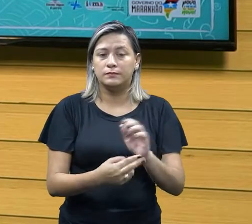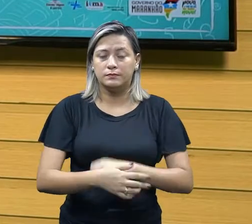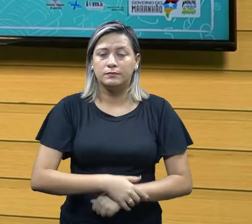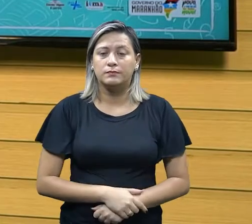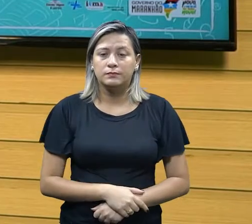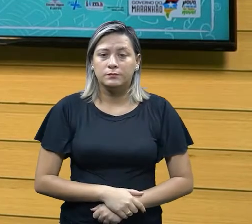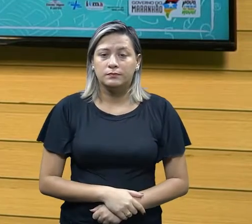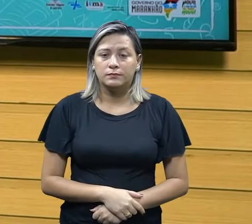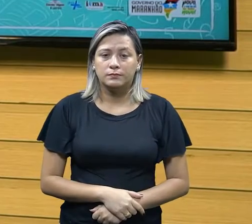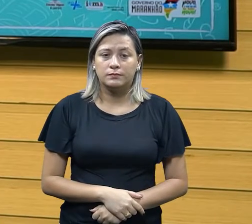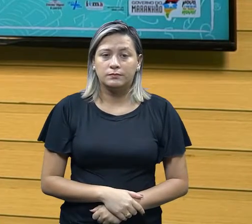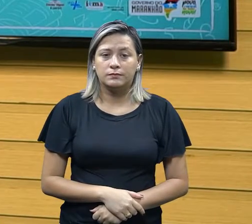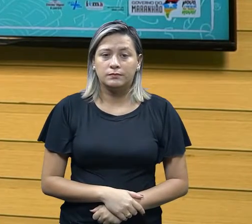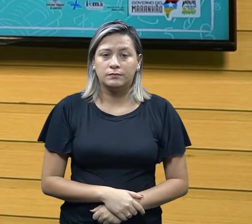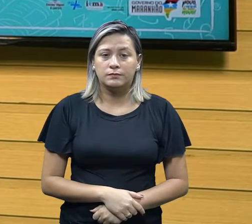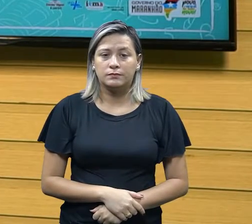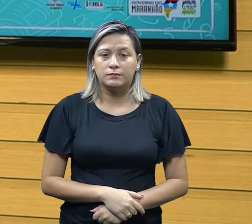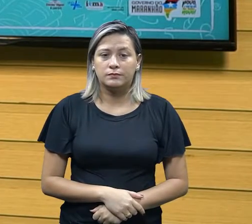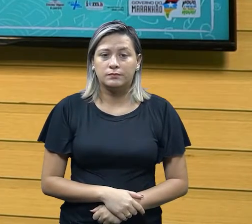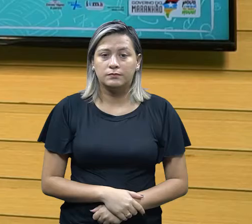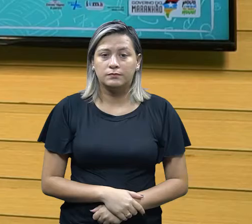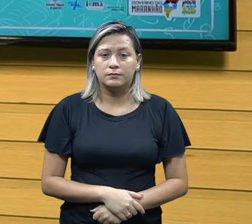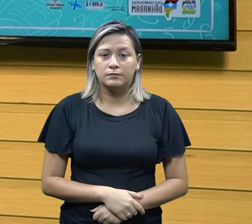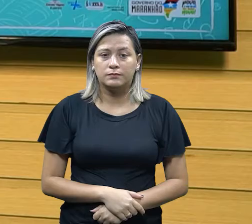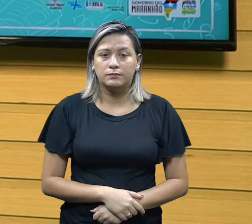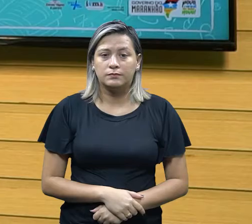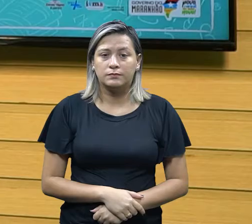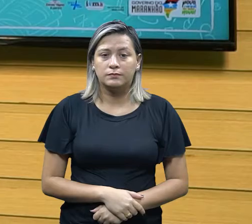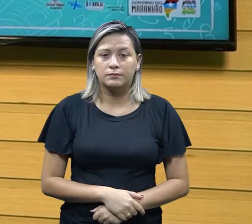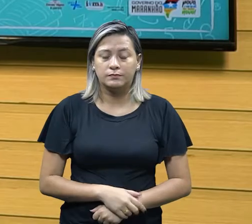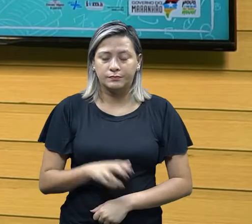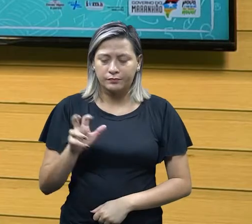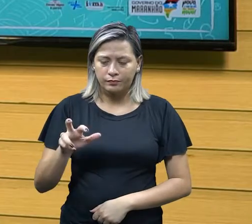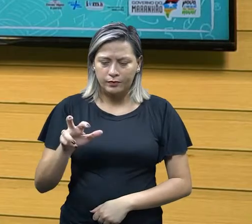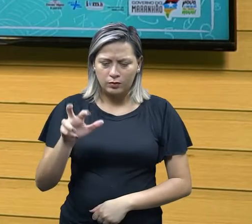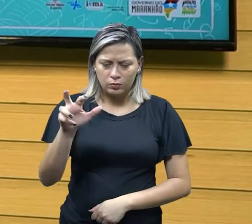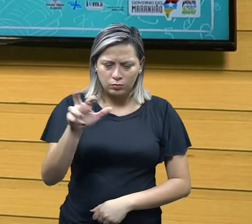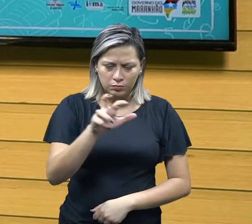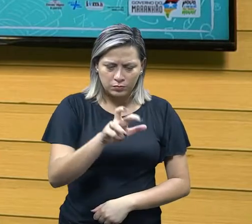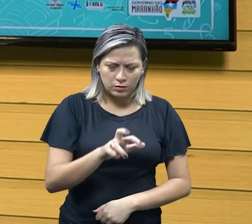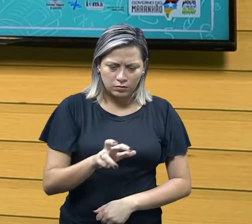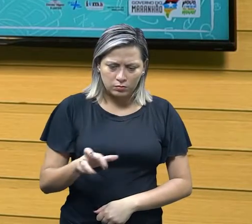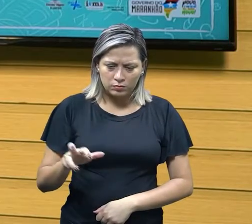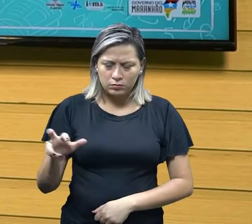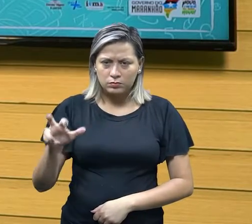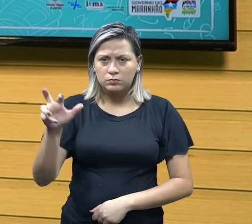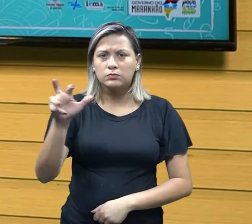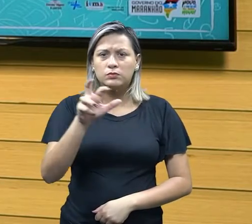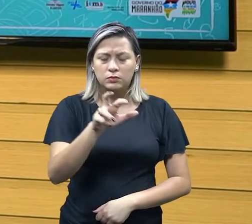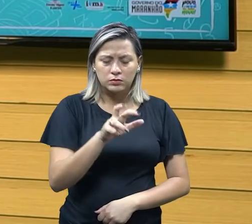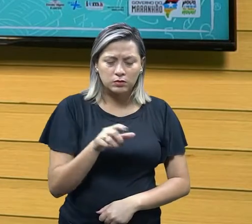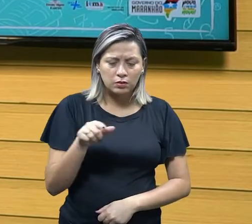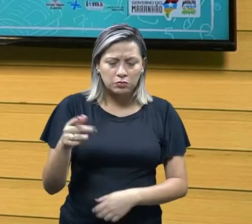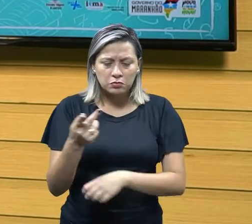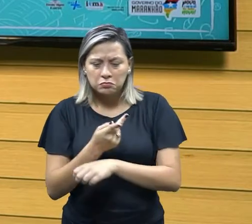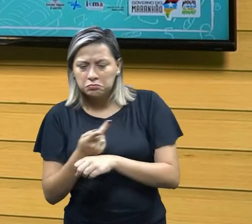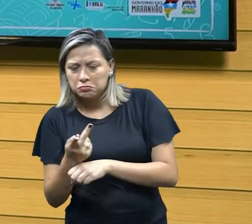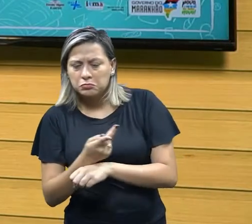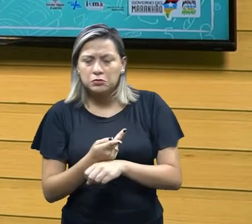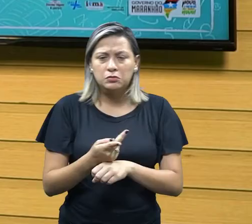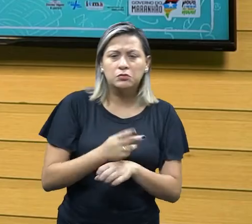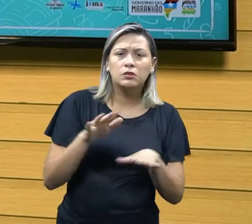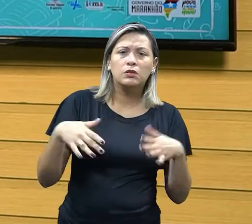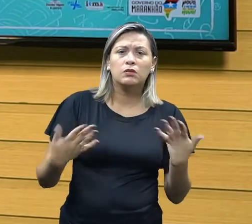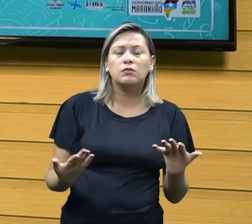refere. Você vai, com o cursor do mouse, nos pontos que você procura, no caso,